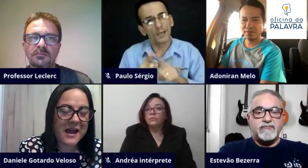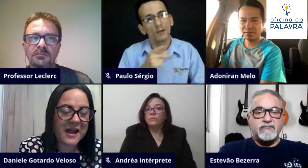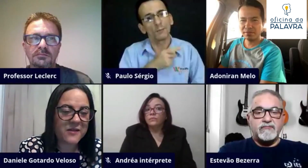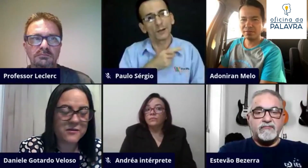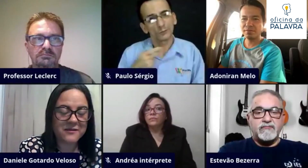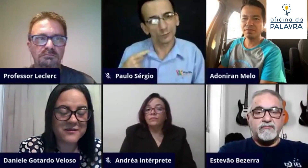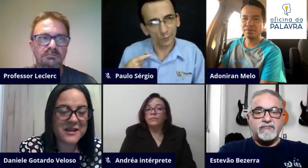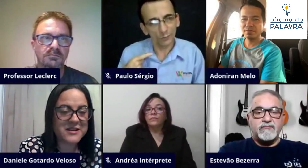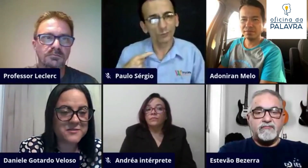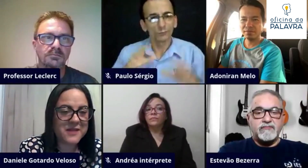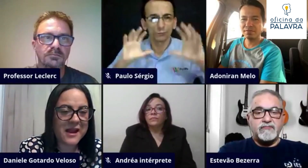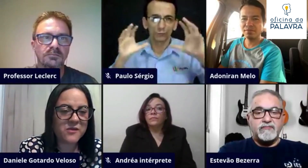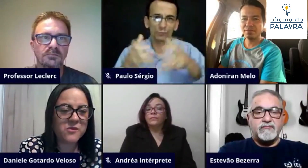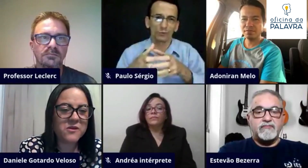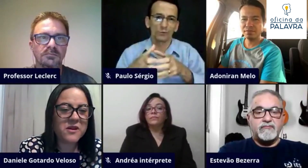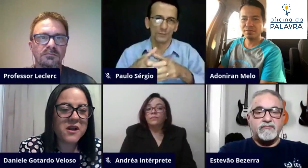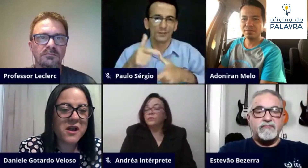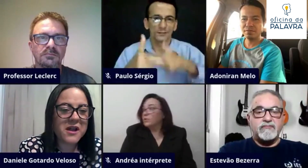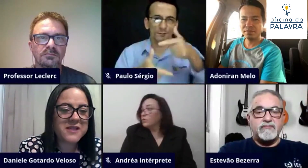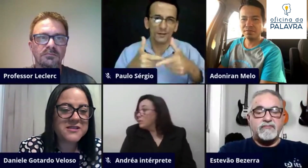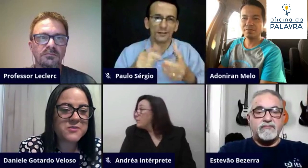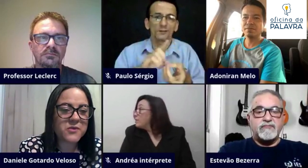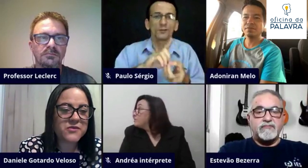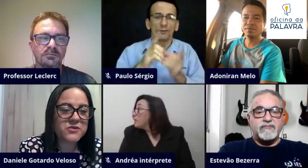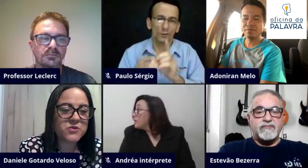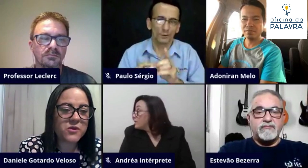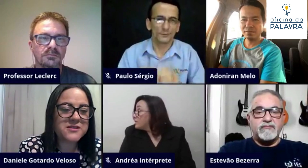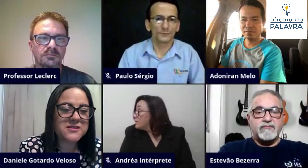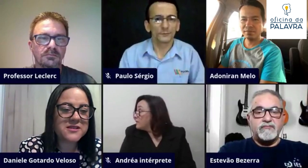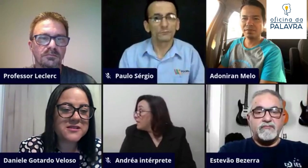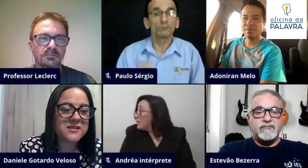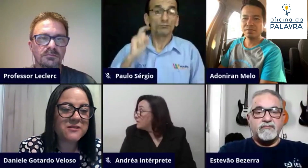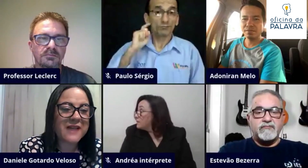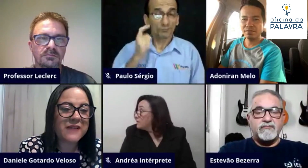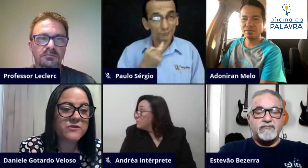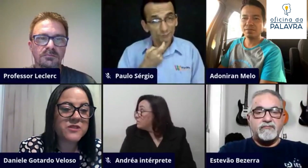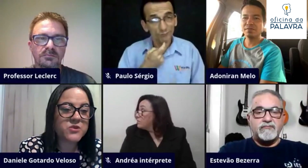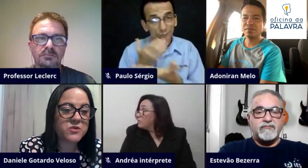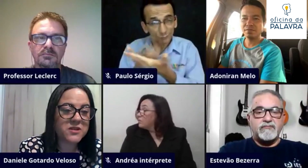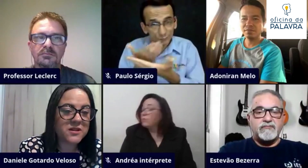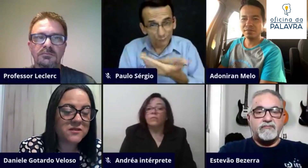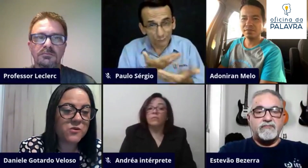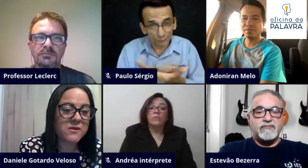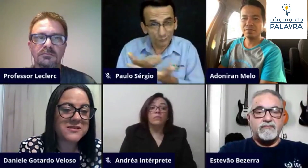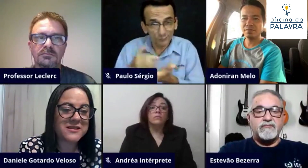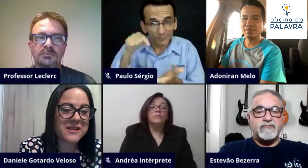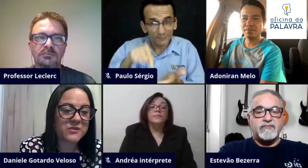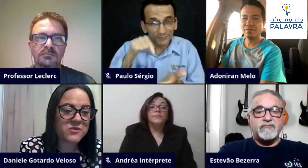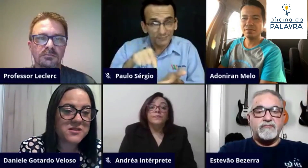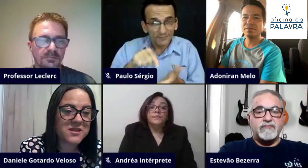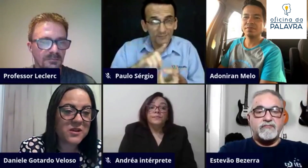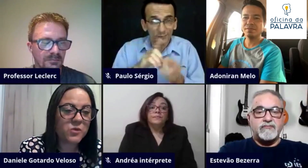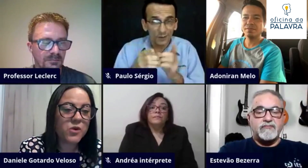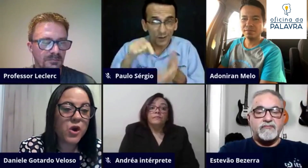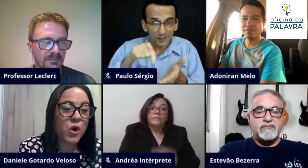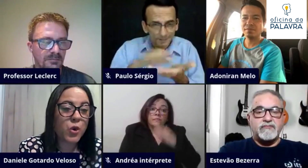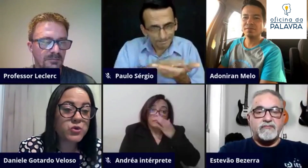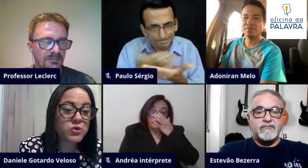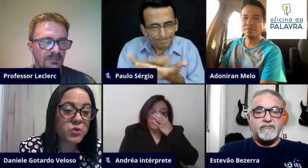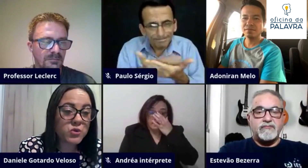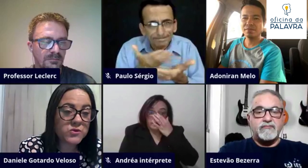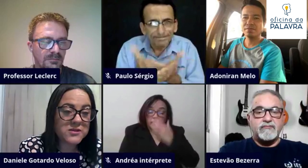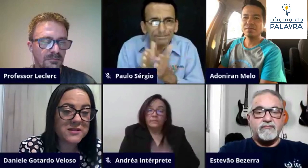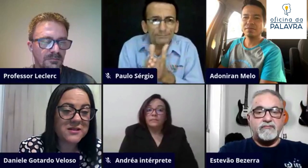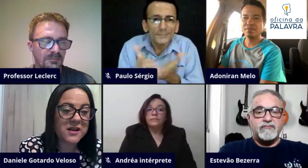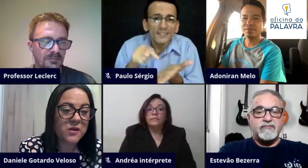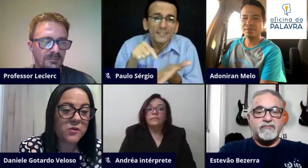aramaico, hebraico, na verdade hebraico. Esses professores estão lá nos ajudando com essa tradução.